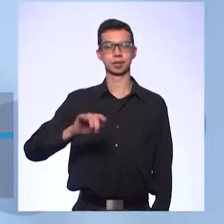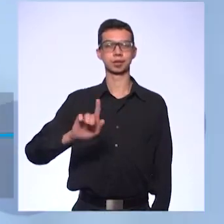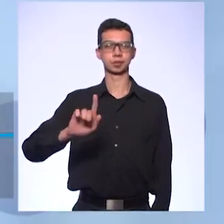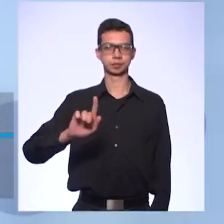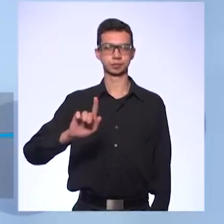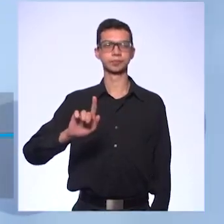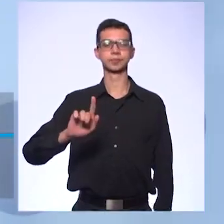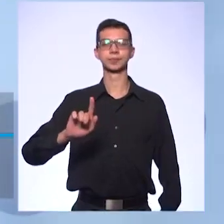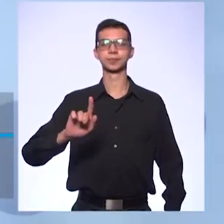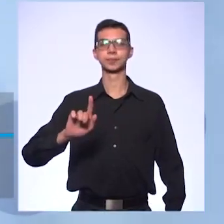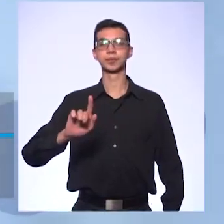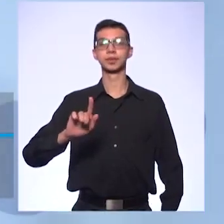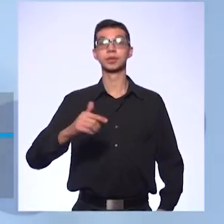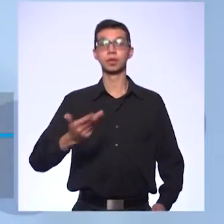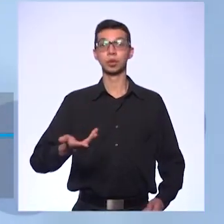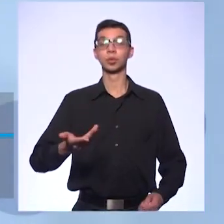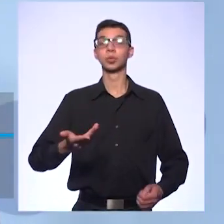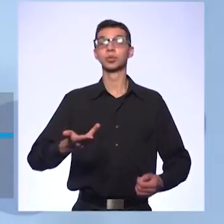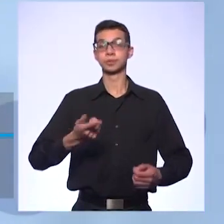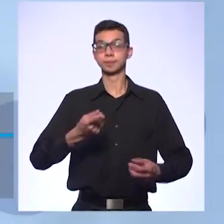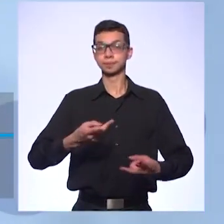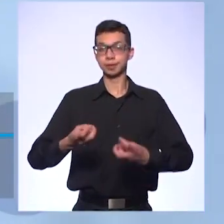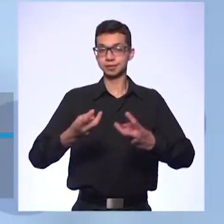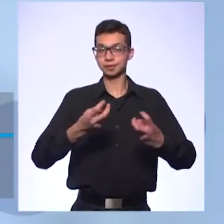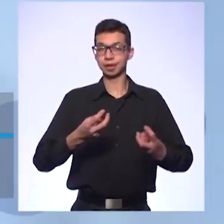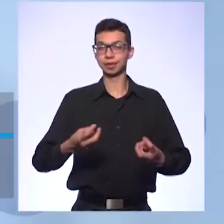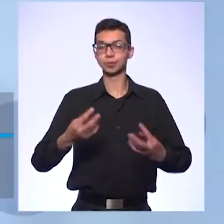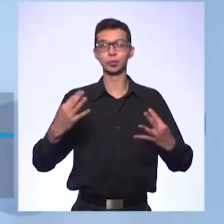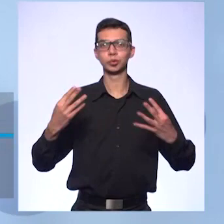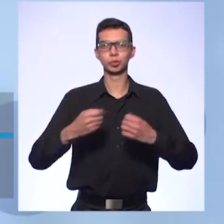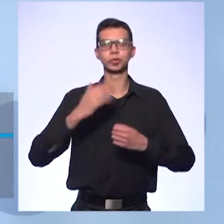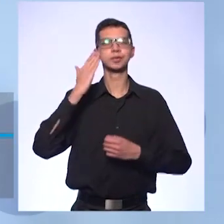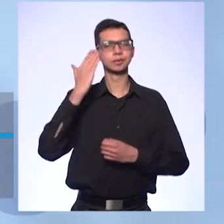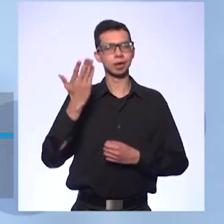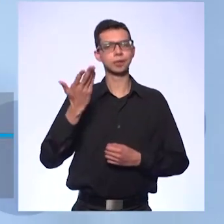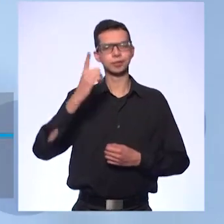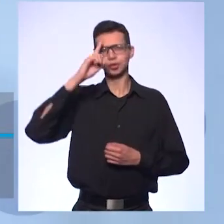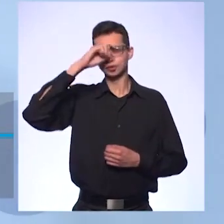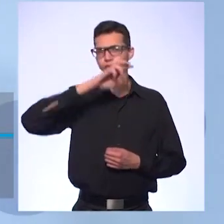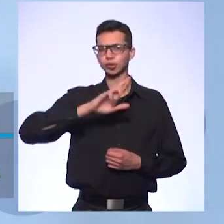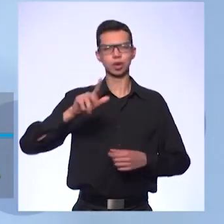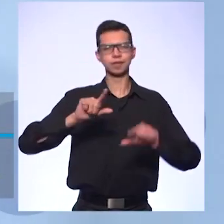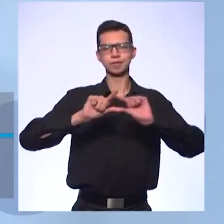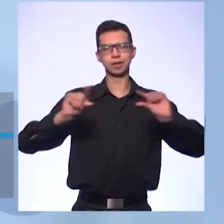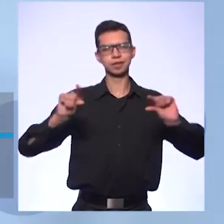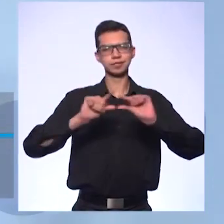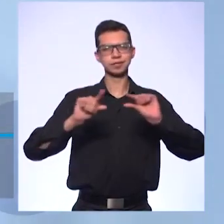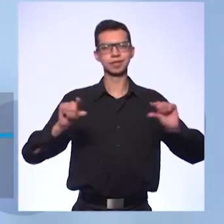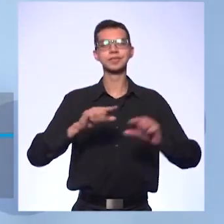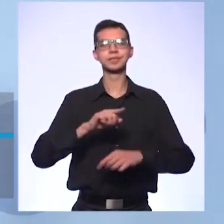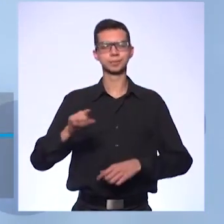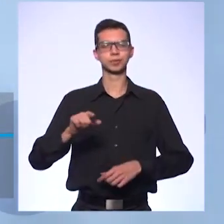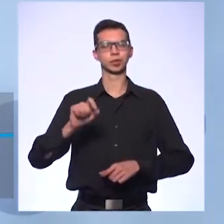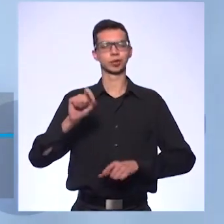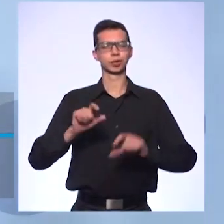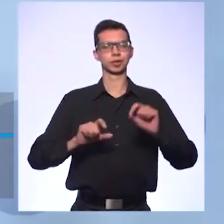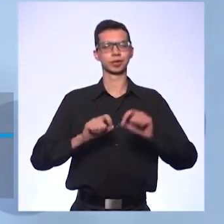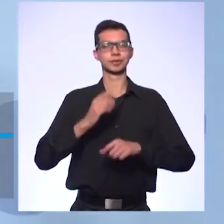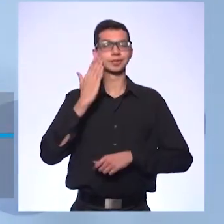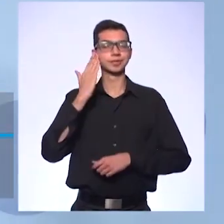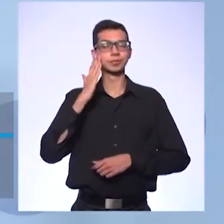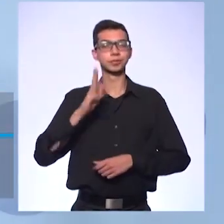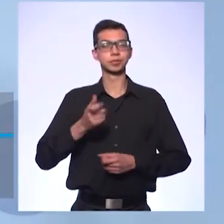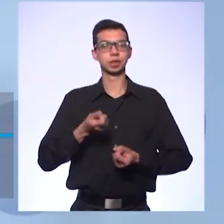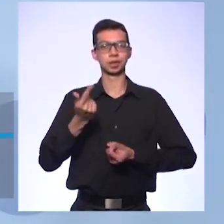nice, congratulations. Tá vendo? Todo mundo, não é tão difícil a gente começar a criar nossas frases. Vamos ver algumas opções de frases aí, algumas de vocês já colocaram